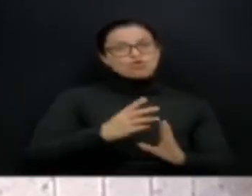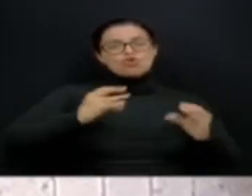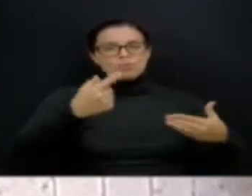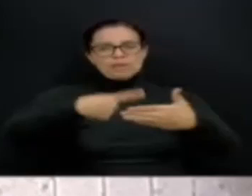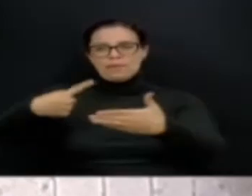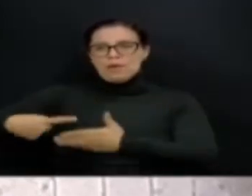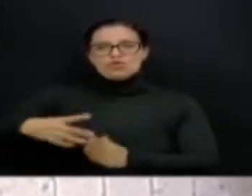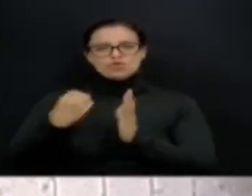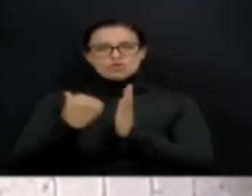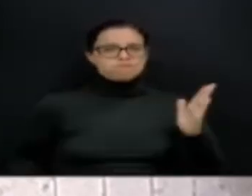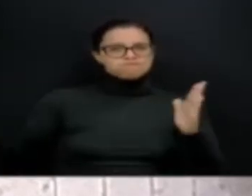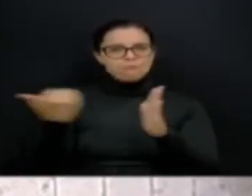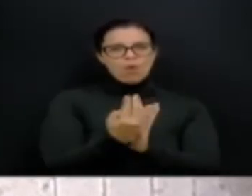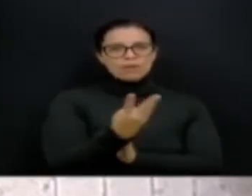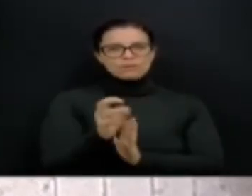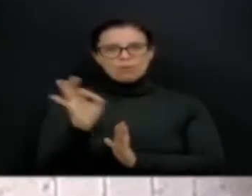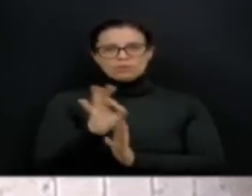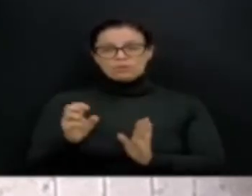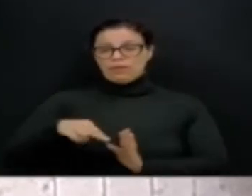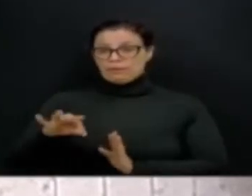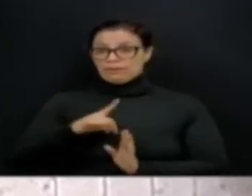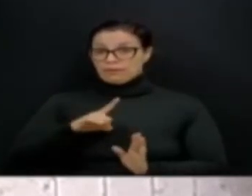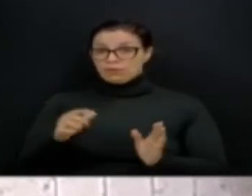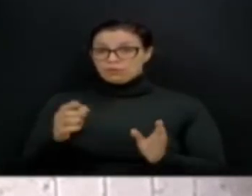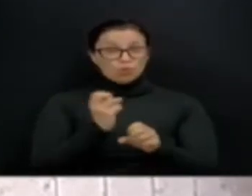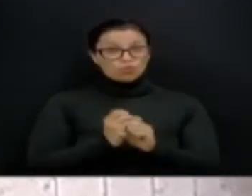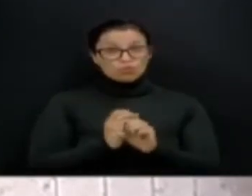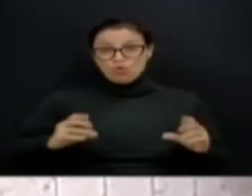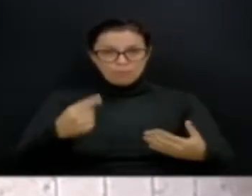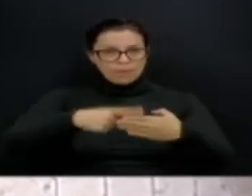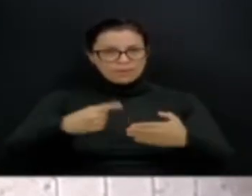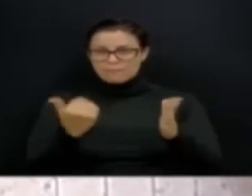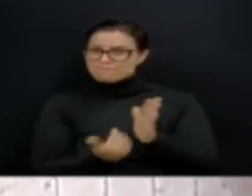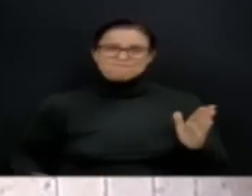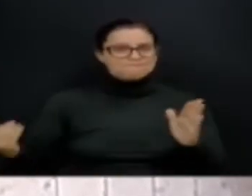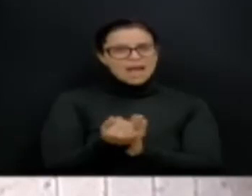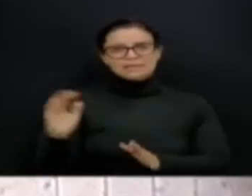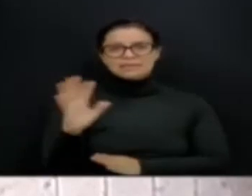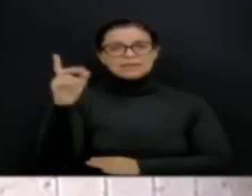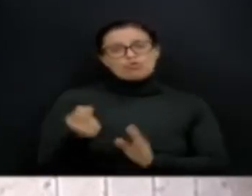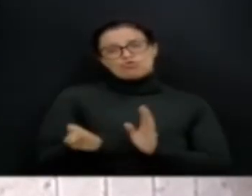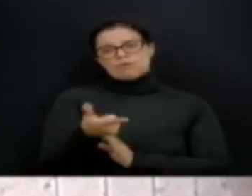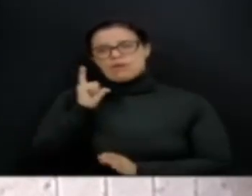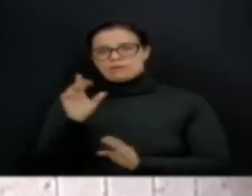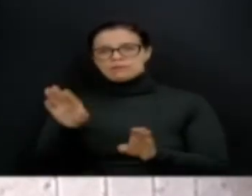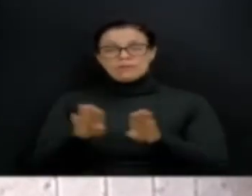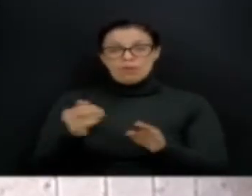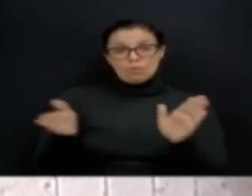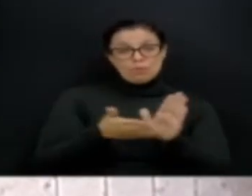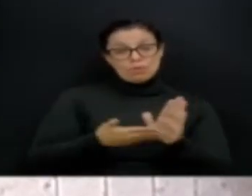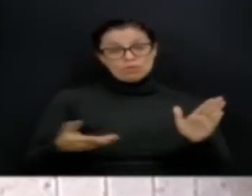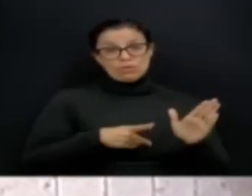as praças do Paraná, se seguir a normativa da NTT, todas mais caras do que eram antes e do que está